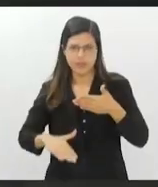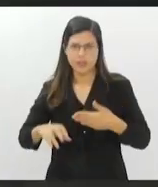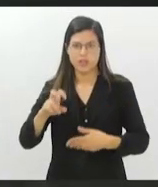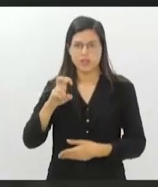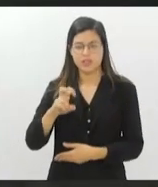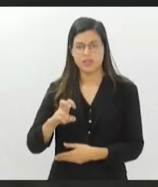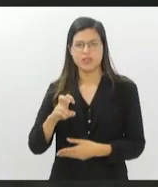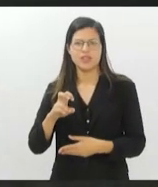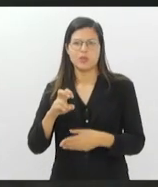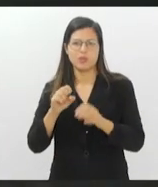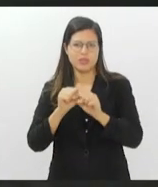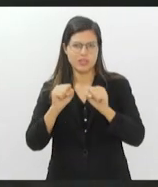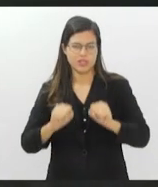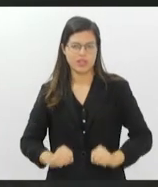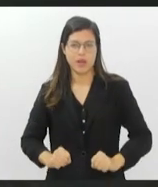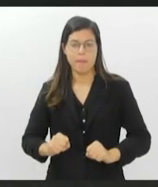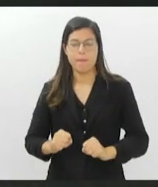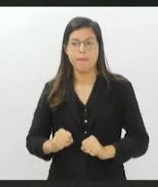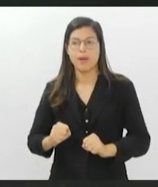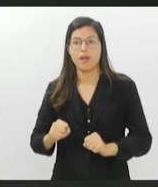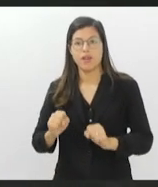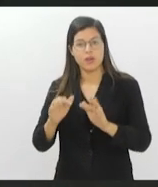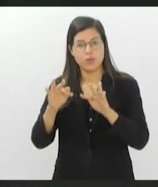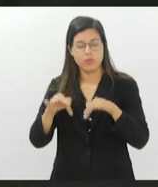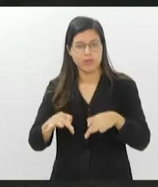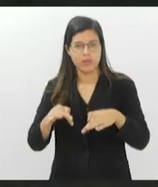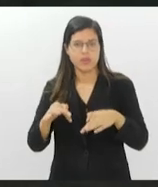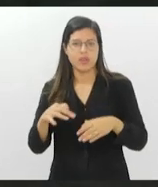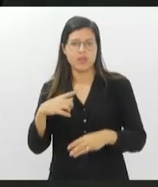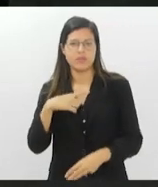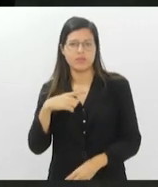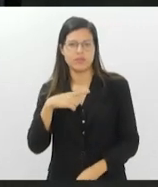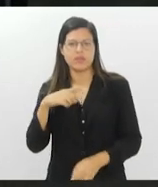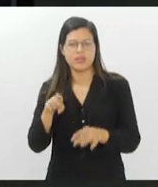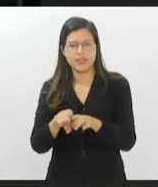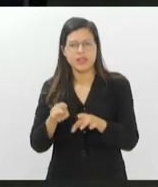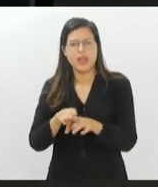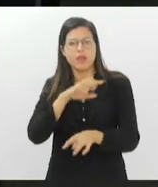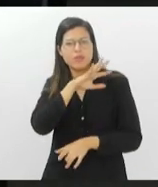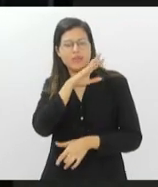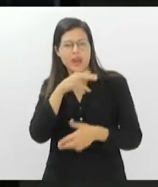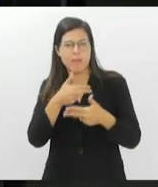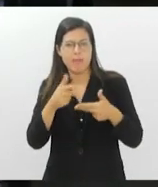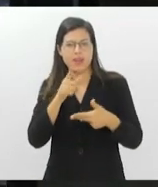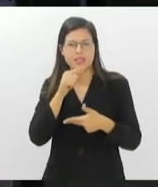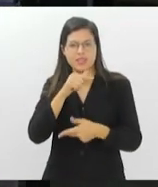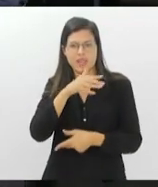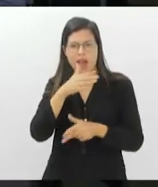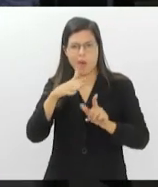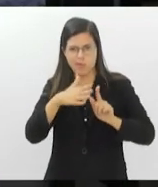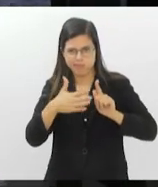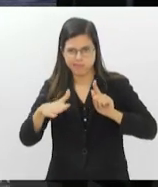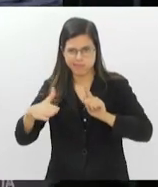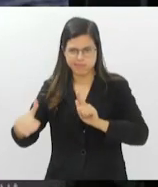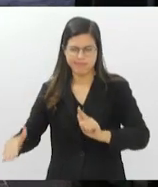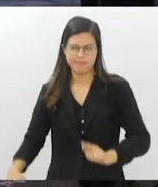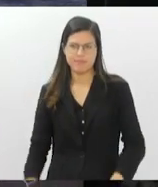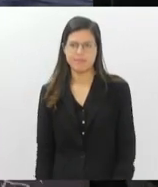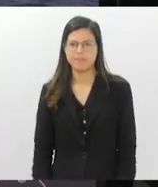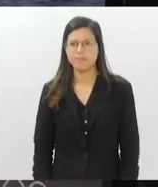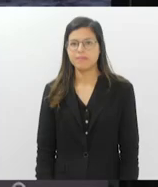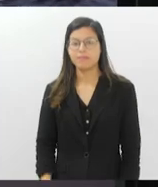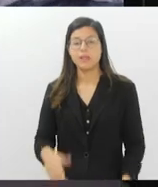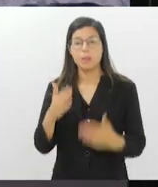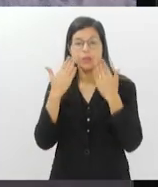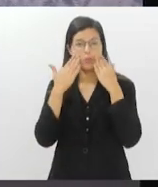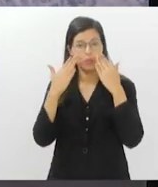ecossistemas. E, por fim, o terceiro cubo é dedicado aos mamíferos aquáticos da Baía de Guanabara e da costa da cidade. É uma exposição